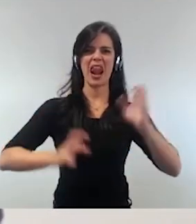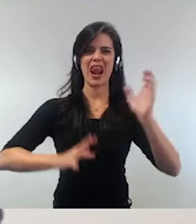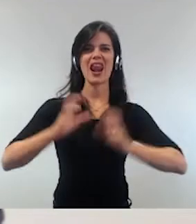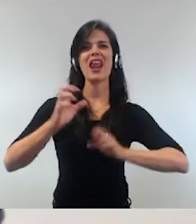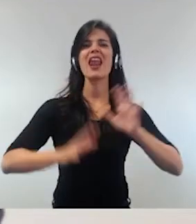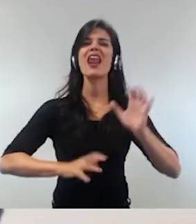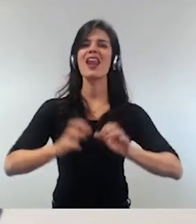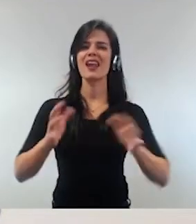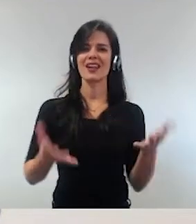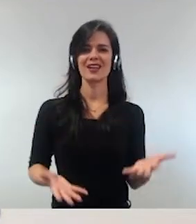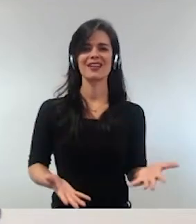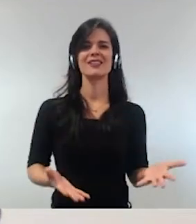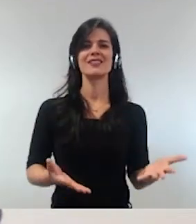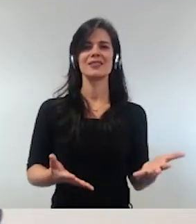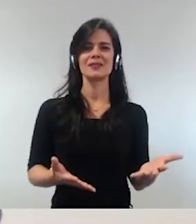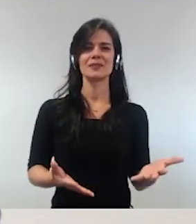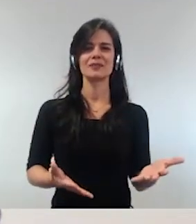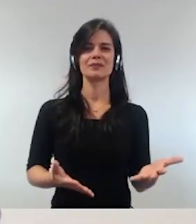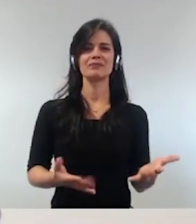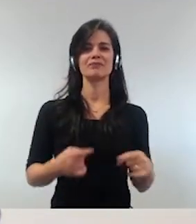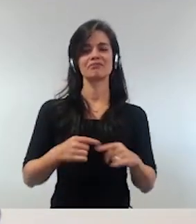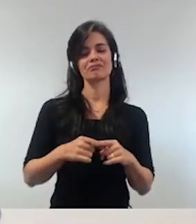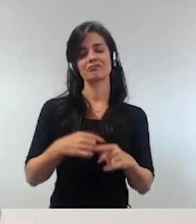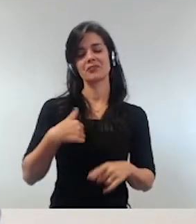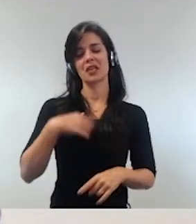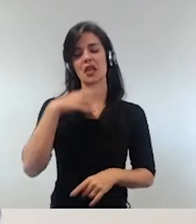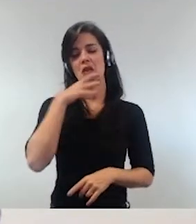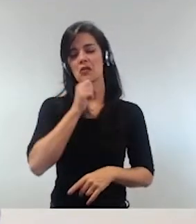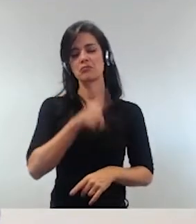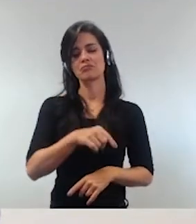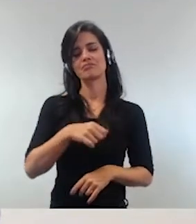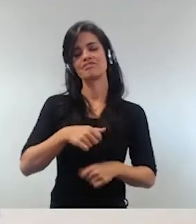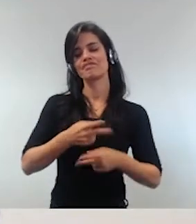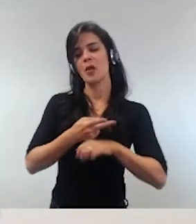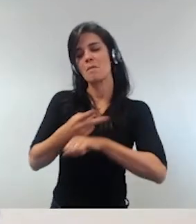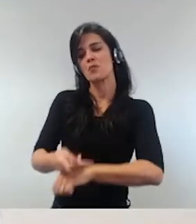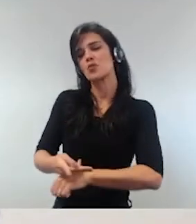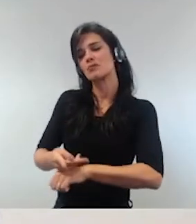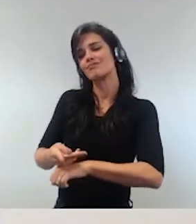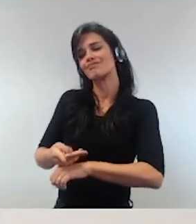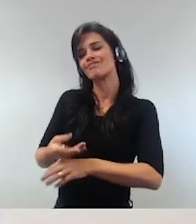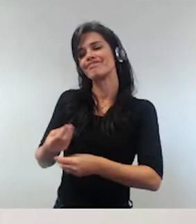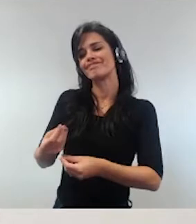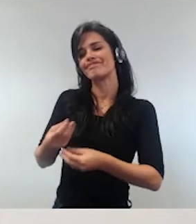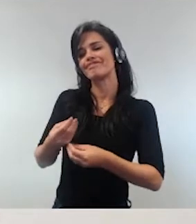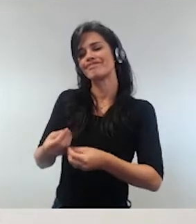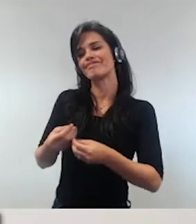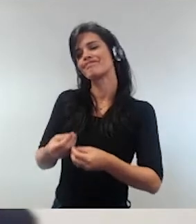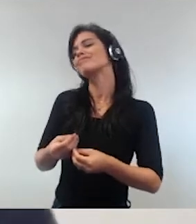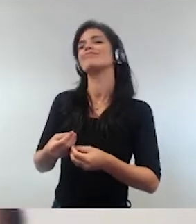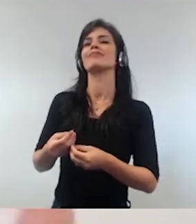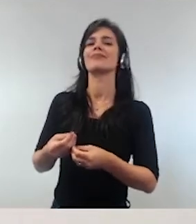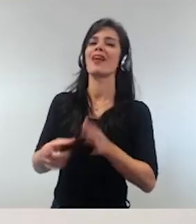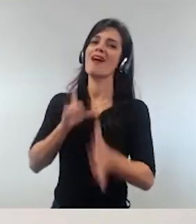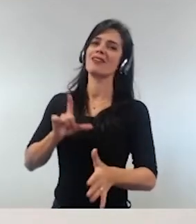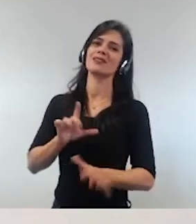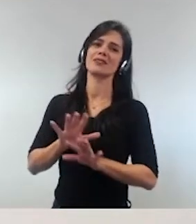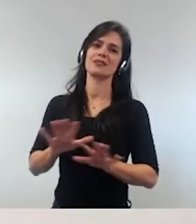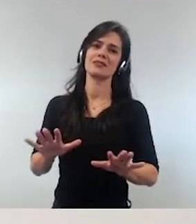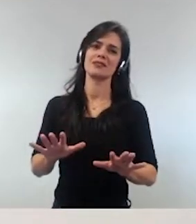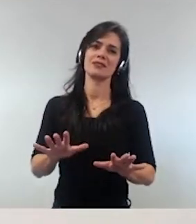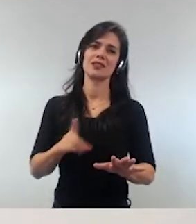passagem. Mas essa corrida eu achei um pouco prematura. Se nós estamos falando aqui de uma afetação